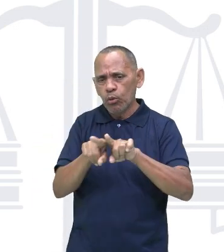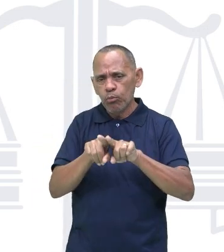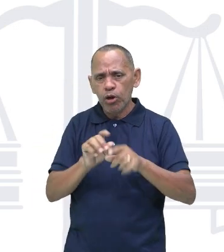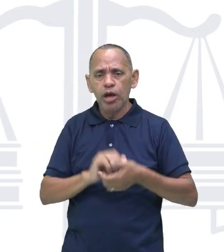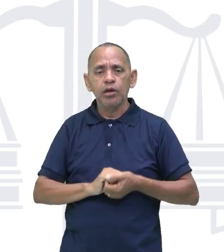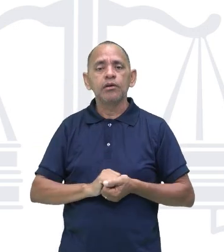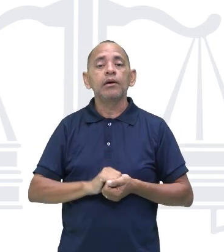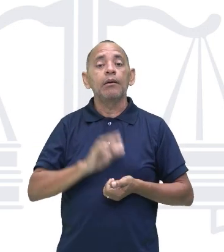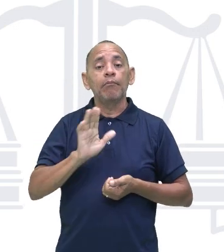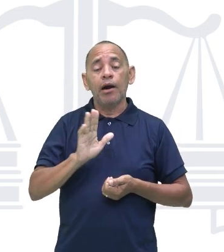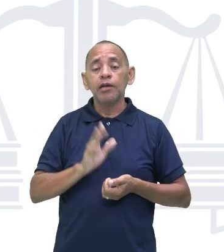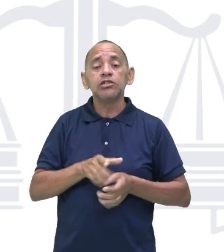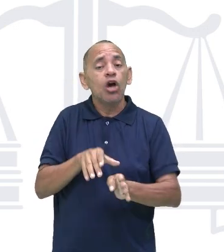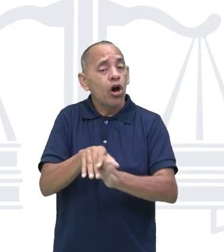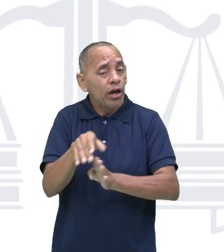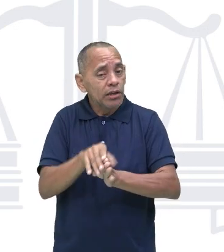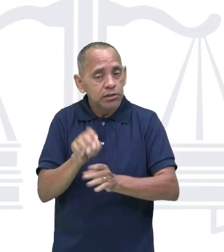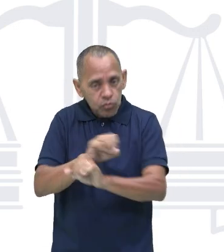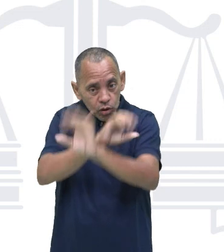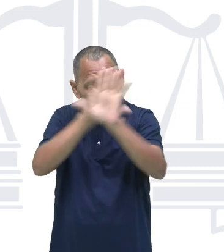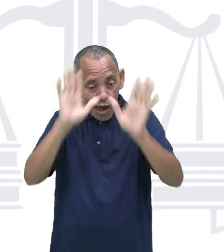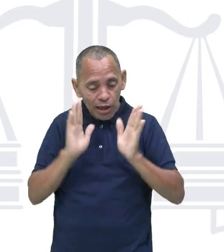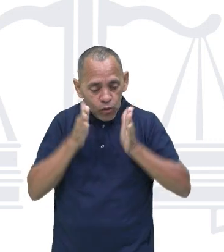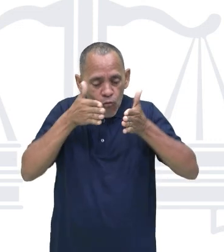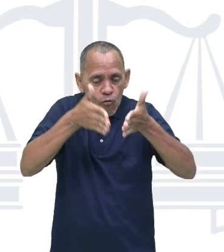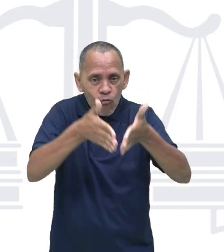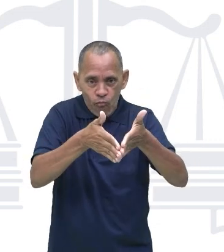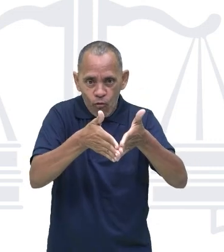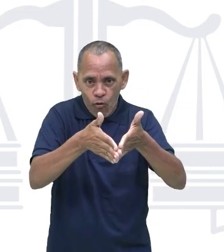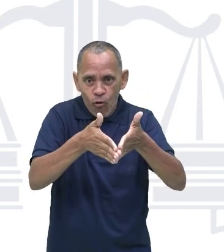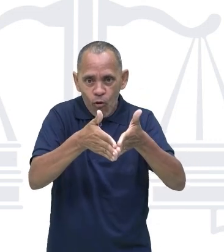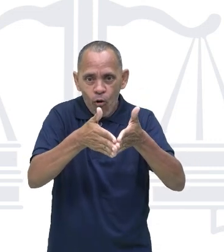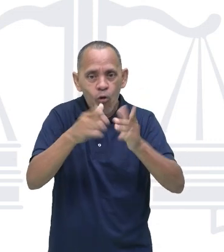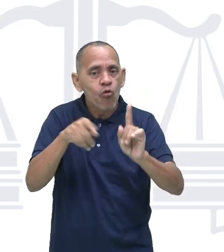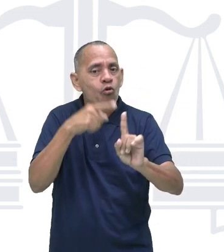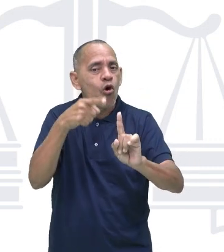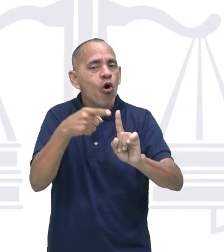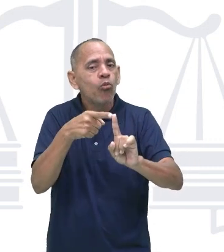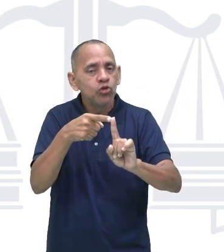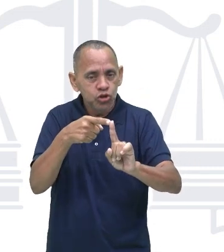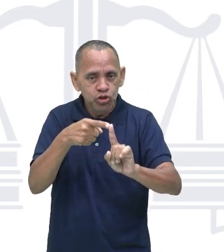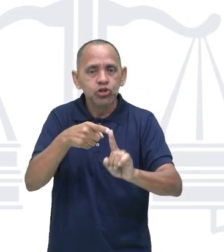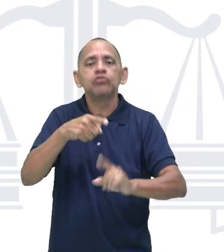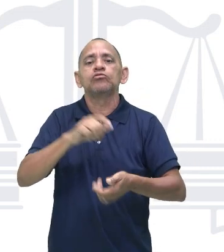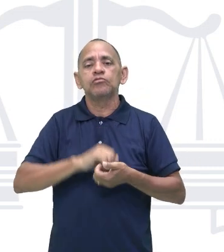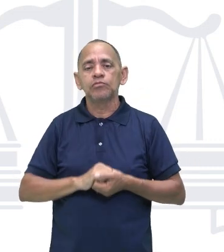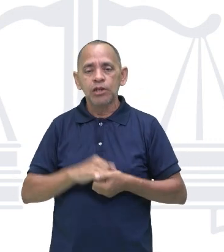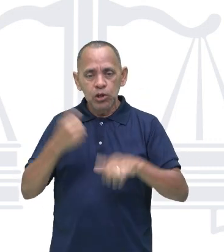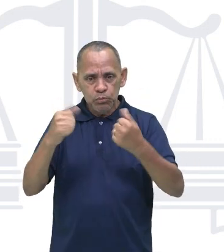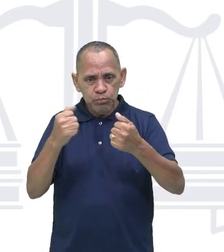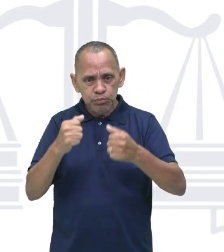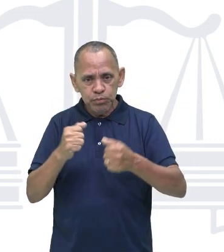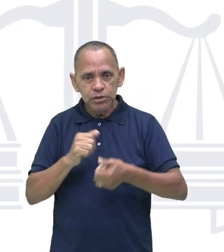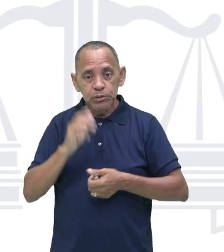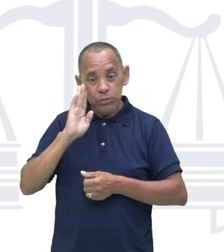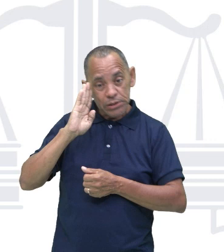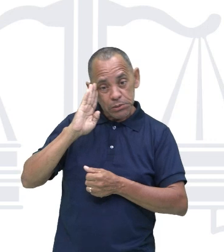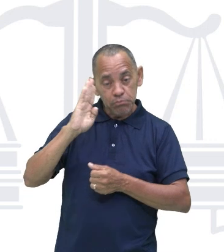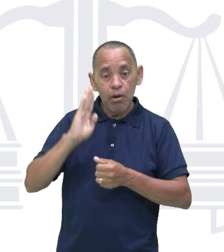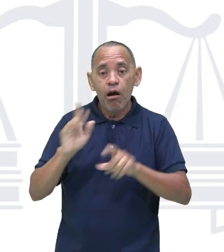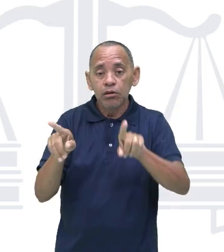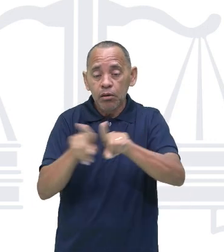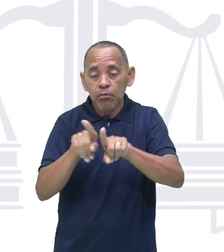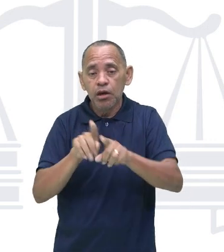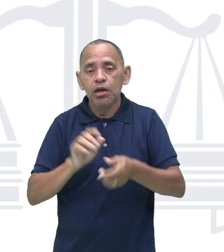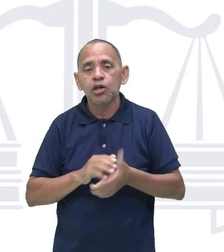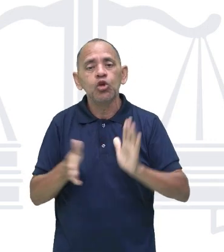fazendo uma orientação mais clara e focada nas habilidades essenciais que também estão presentes na nossa proposta curricular.